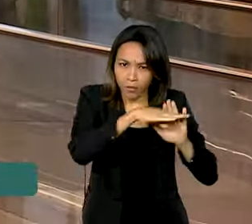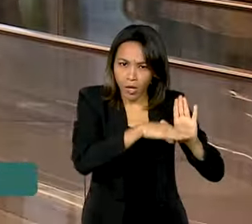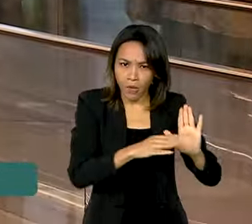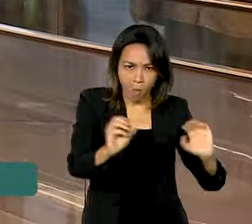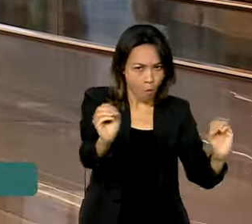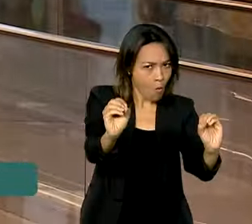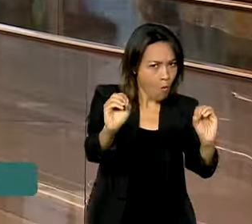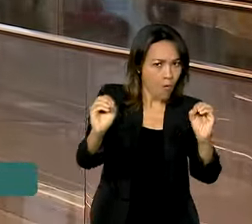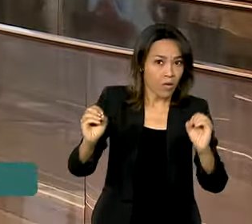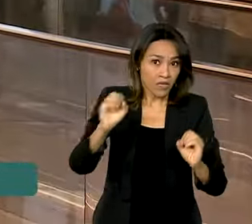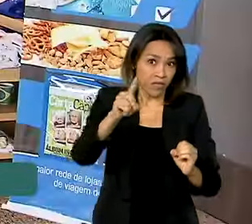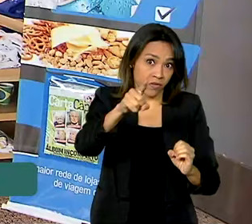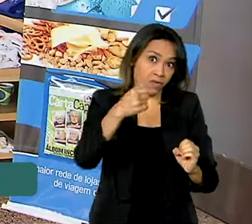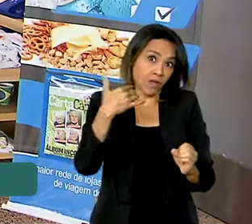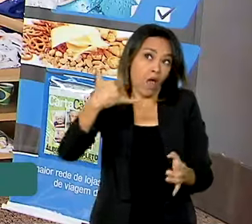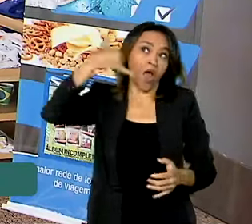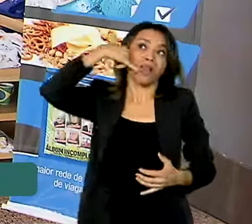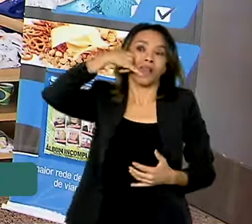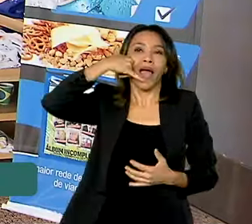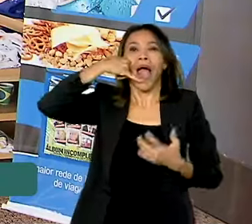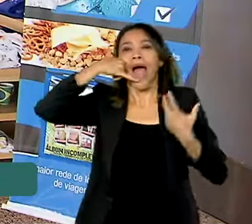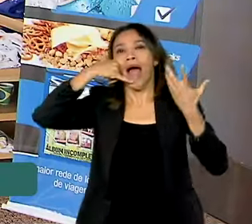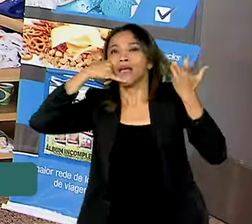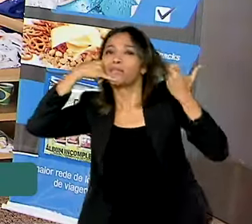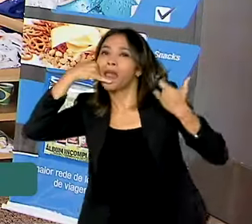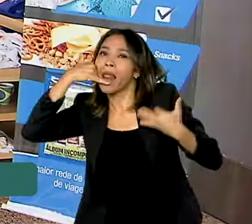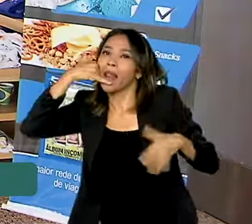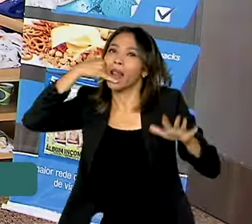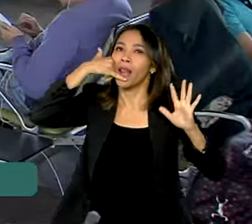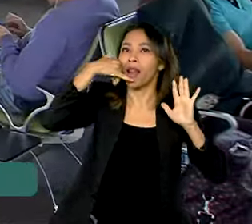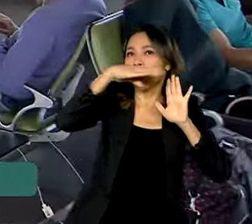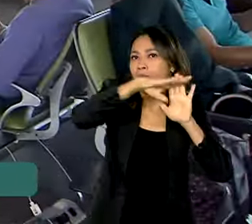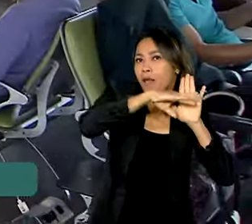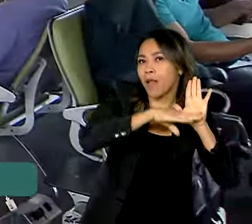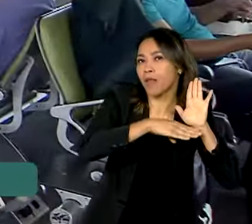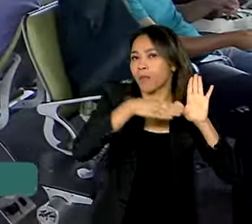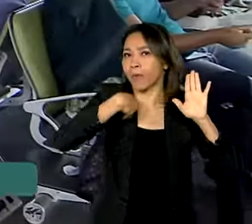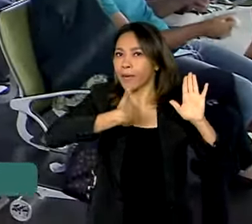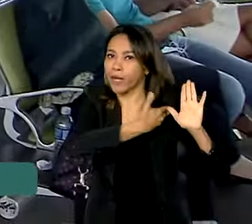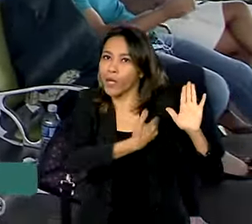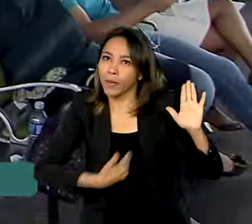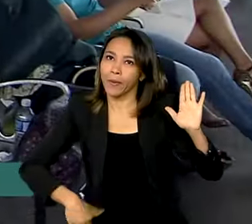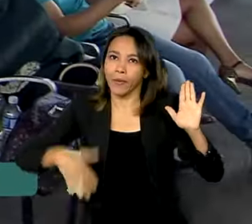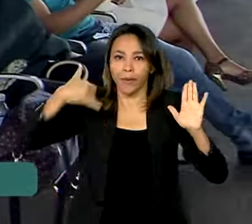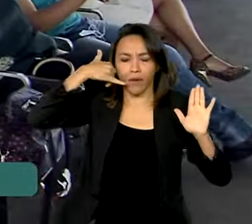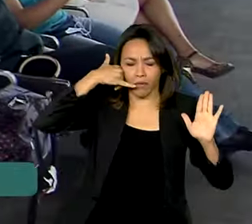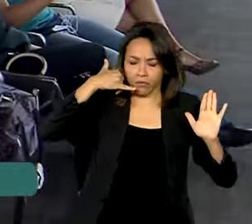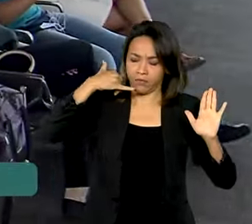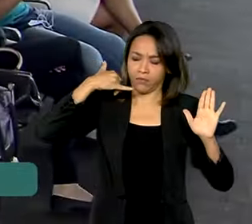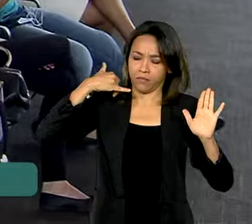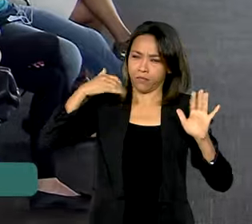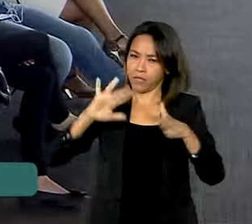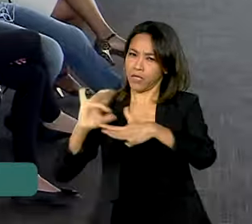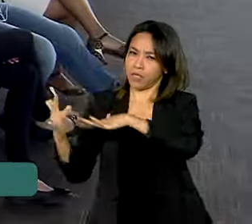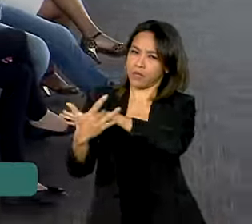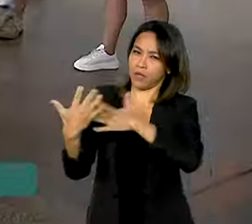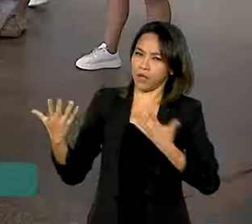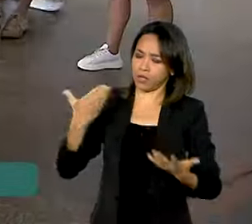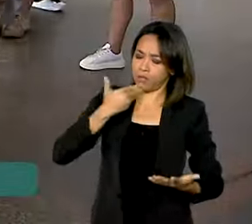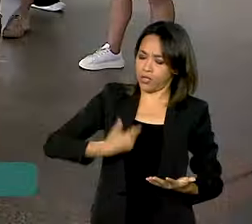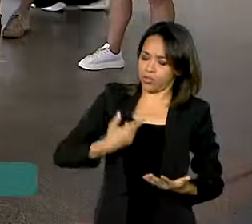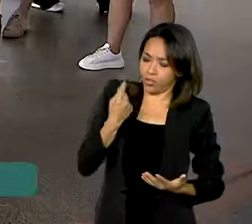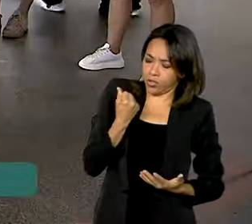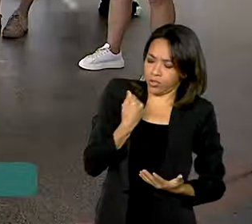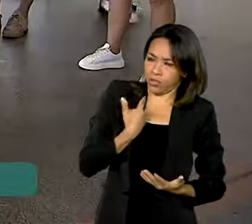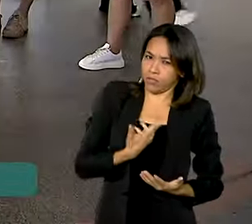o cidadão receba alguma ligação, correspondência, mensagem de texto no celular ou via redes sociais solicitando depósito